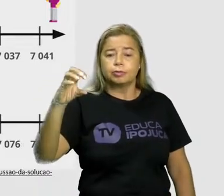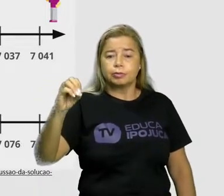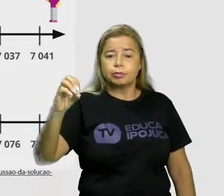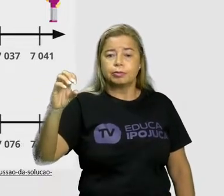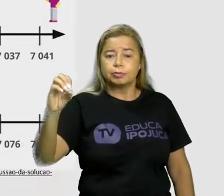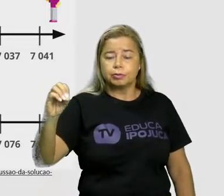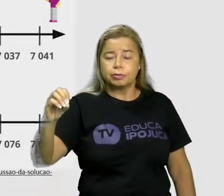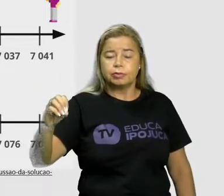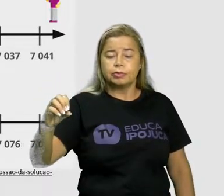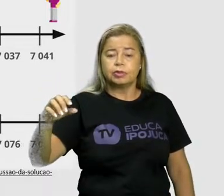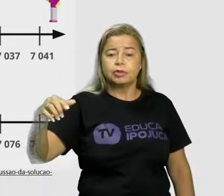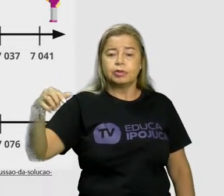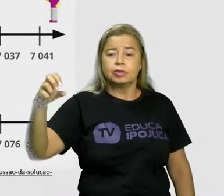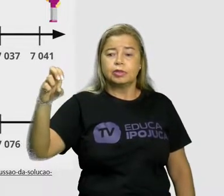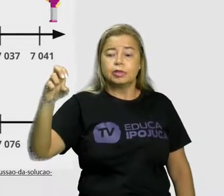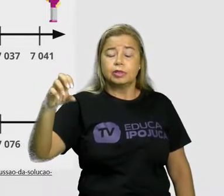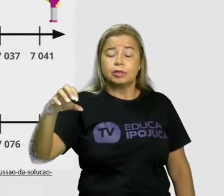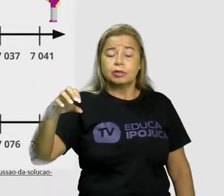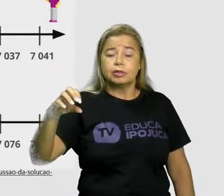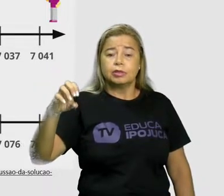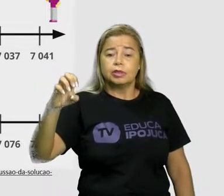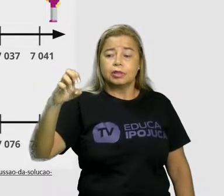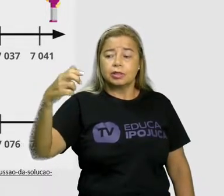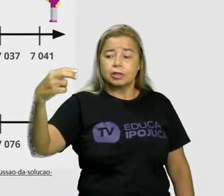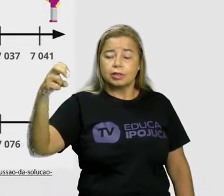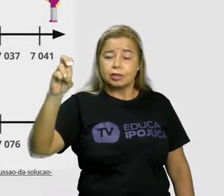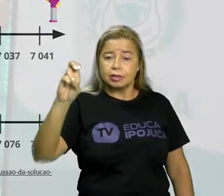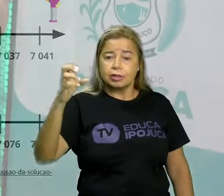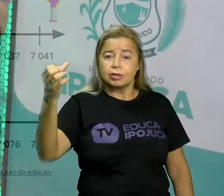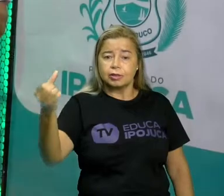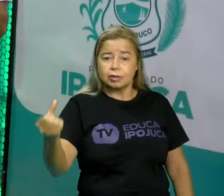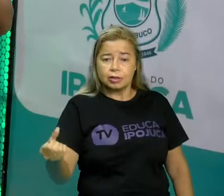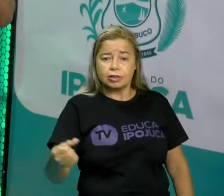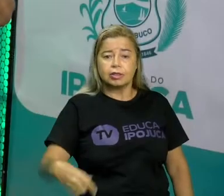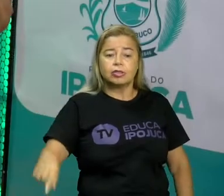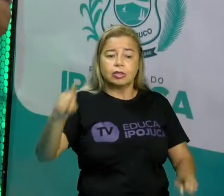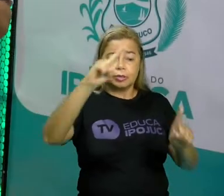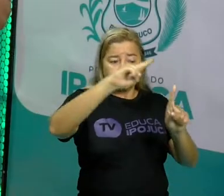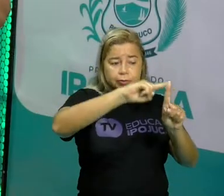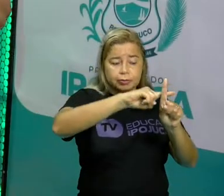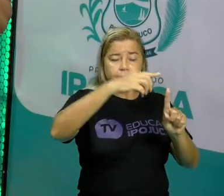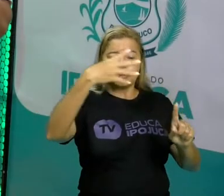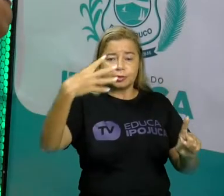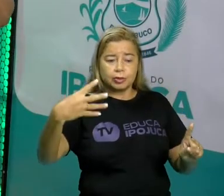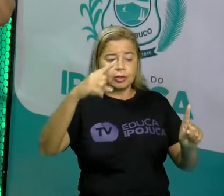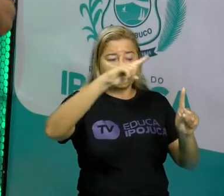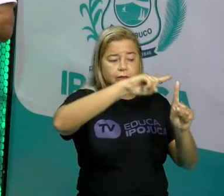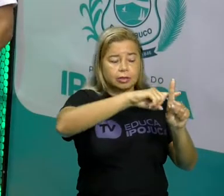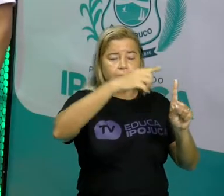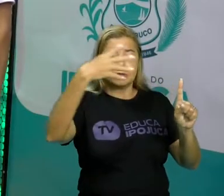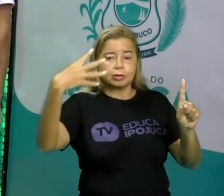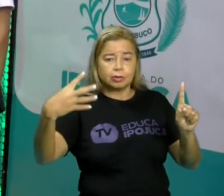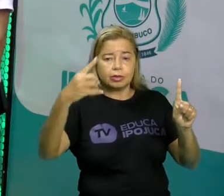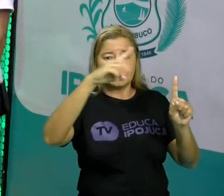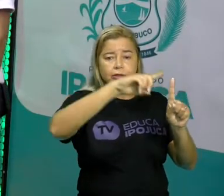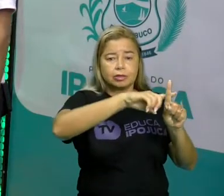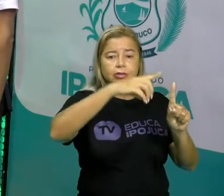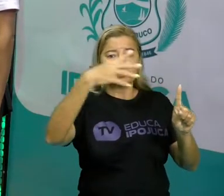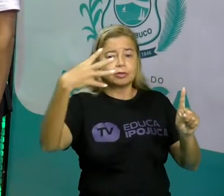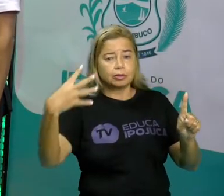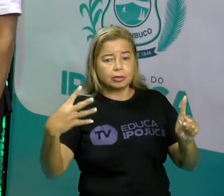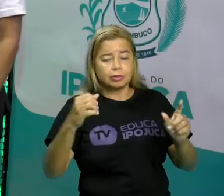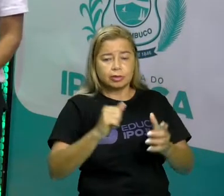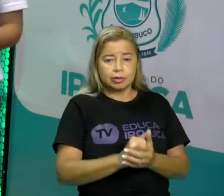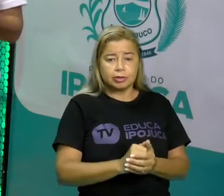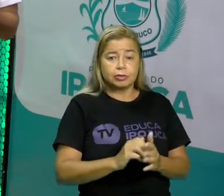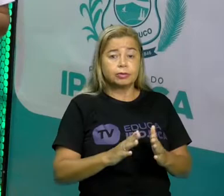7.056. E assim foi contando de 4 em 4. É importante você saber que nesse